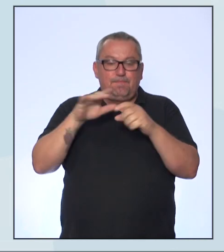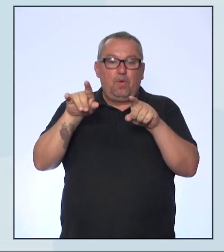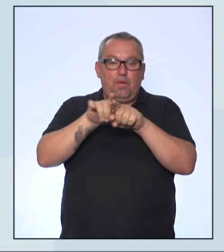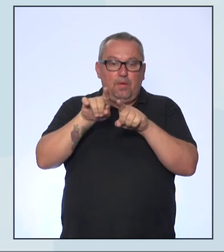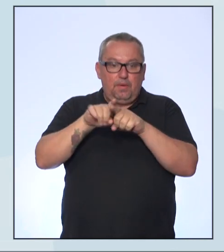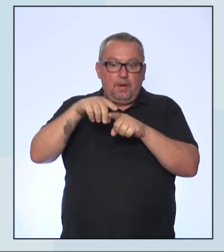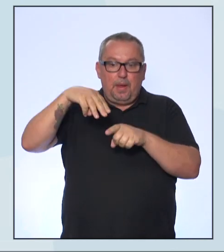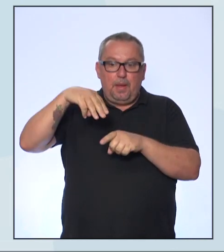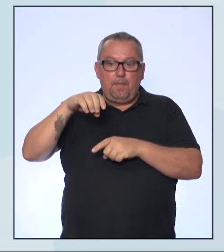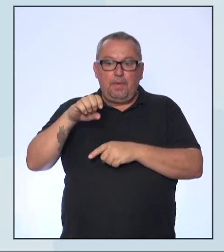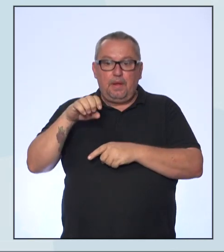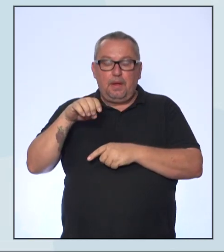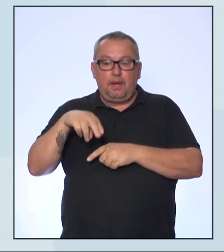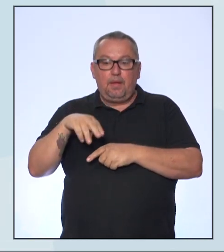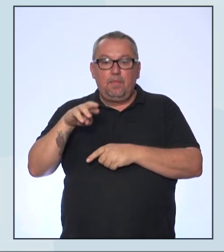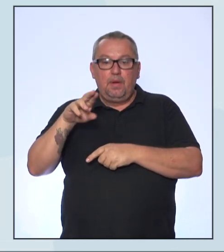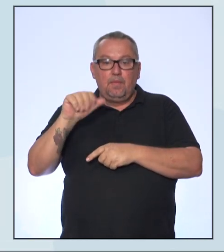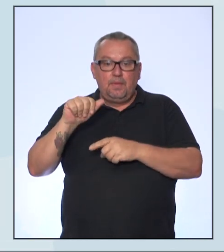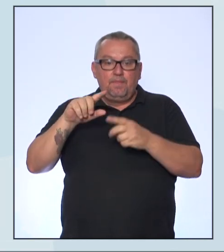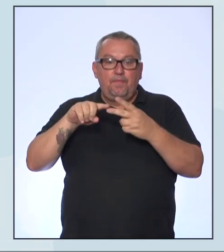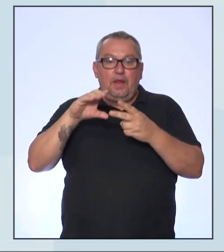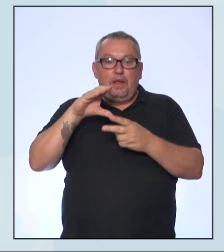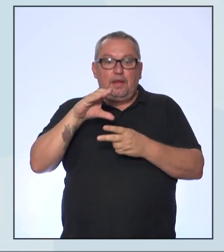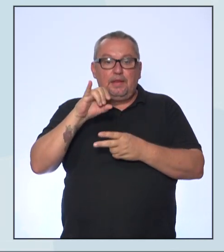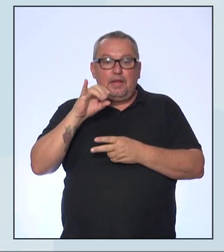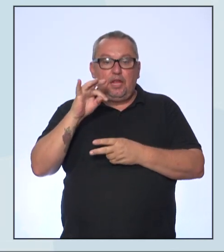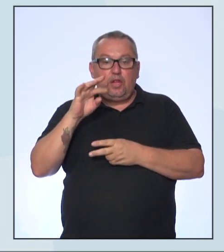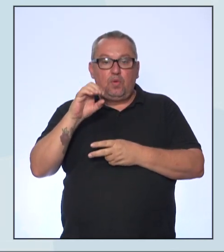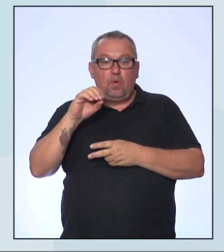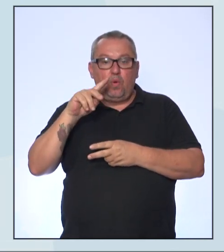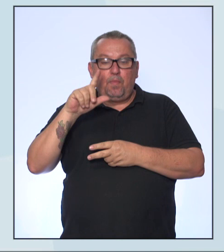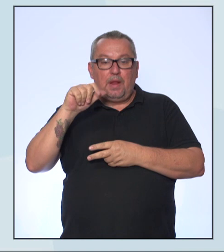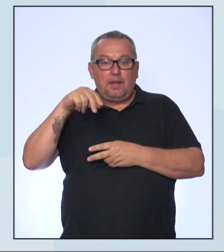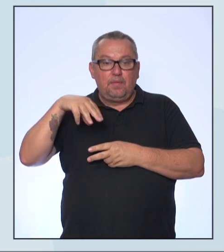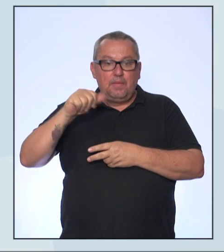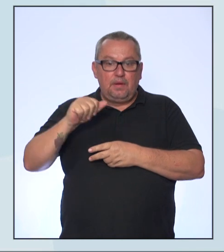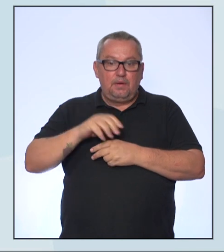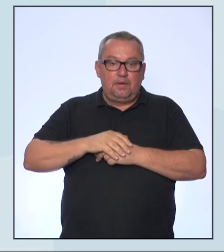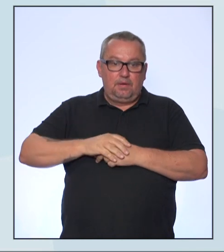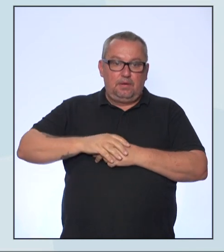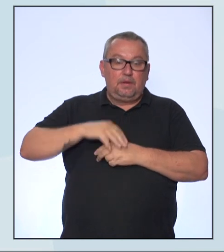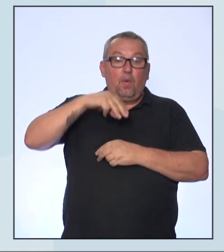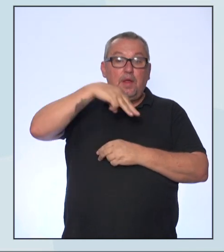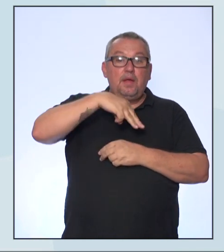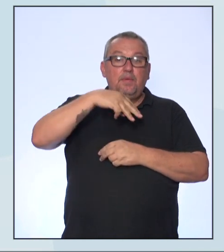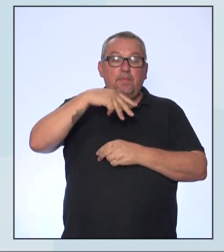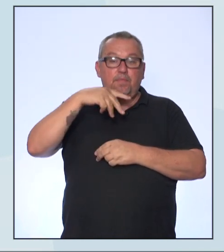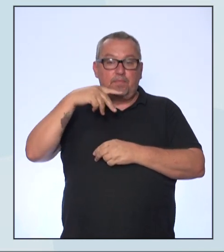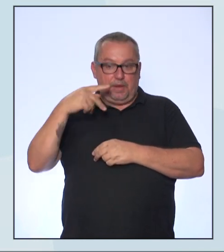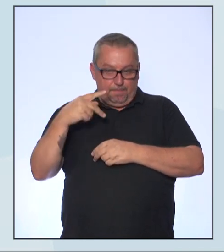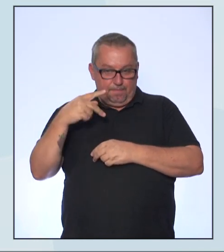plasmática, o citoplasma. Vamos escrever MP, membrana plasmática.